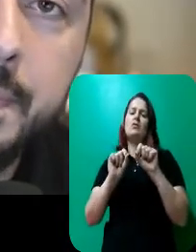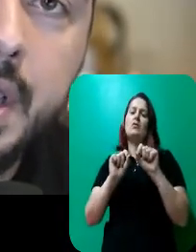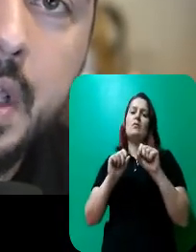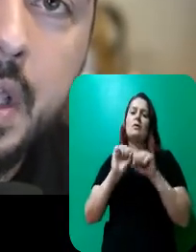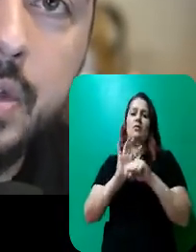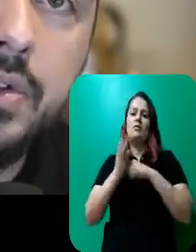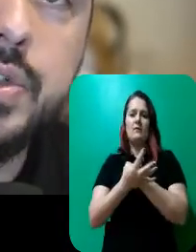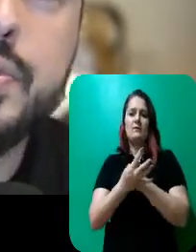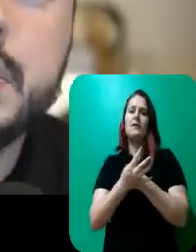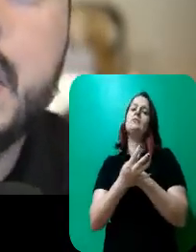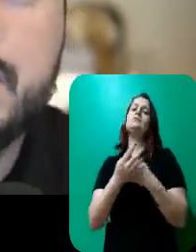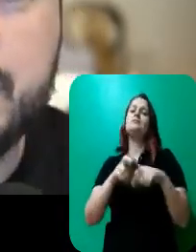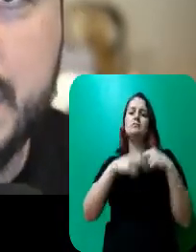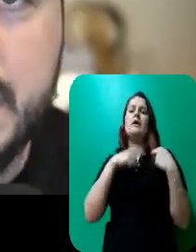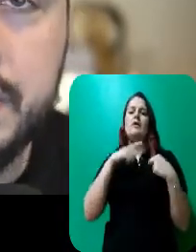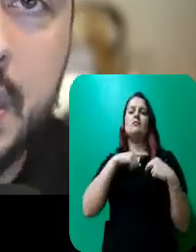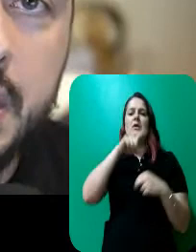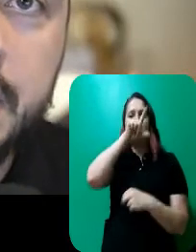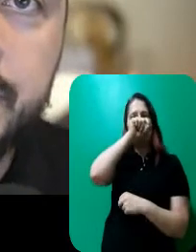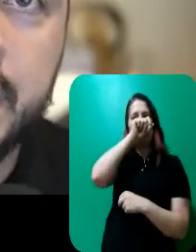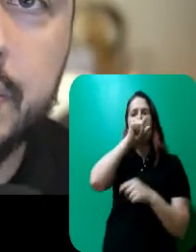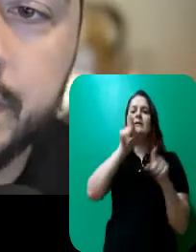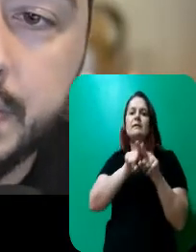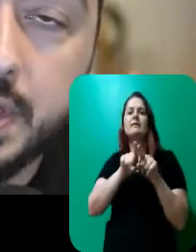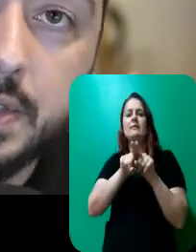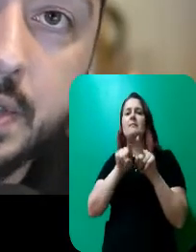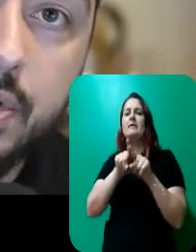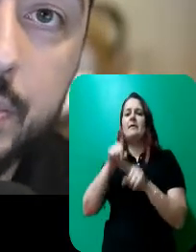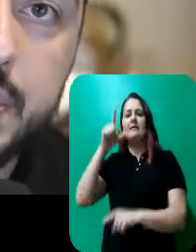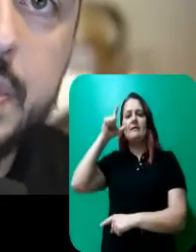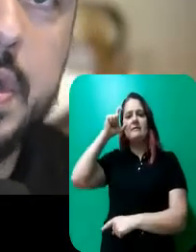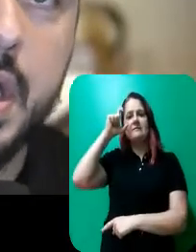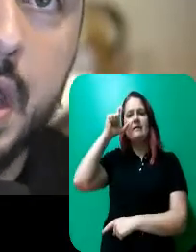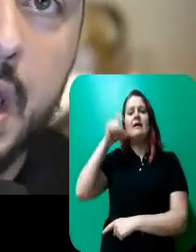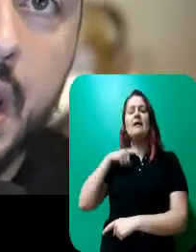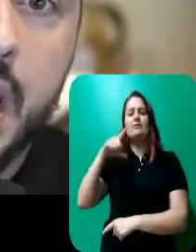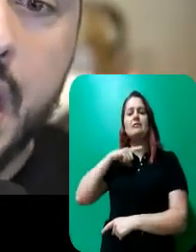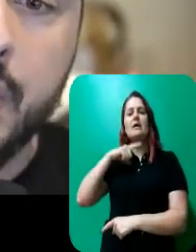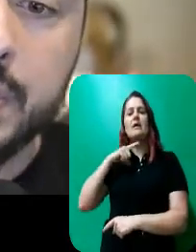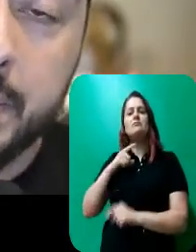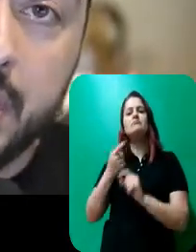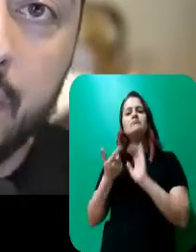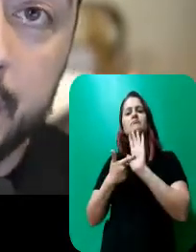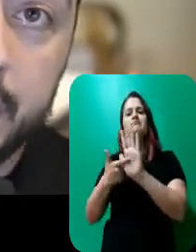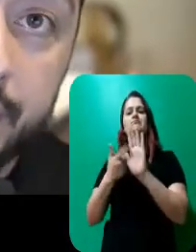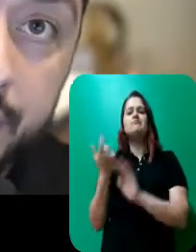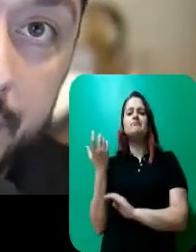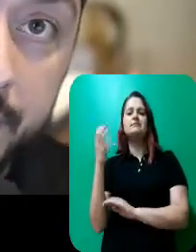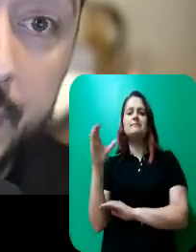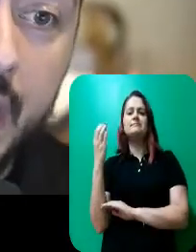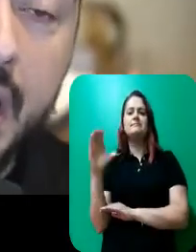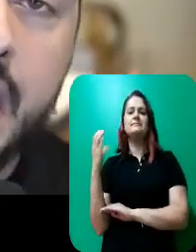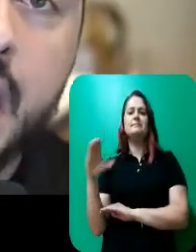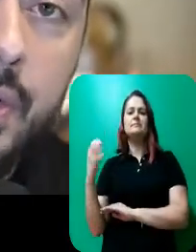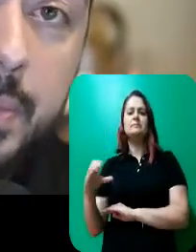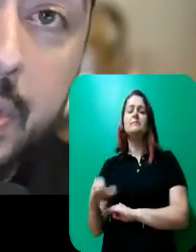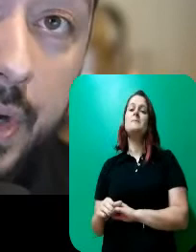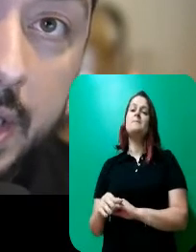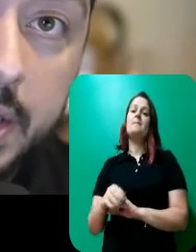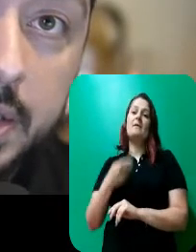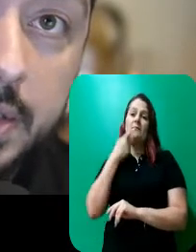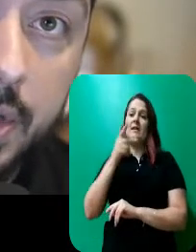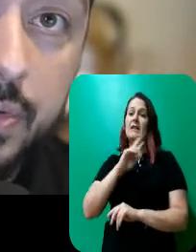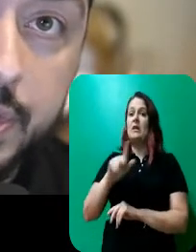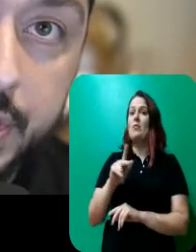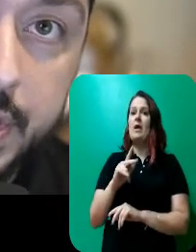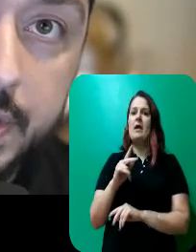aqui. E todo dia eu vou estar ali no Twitter e no Instagram falando com vocês. Como eu disse, é um trabalho coletivo, não é uma